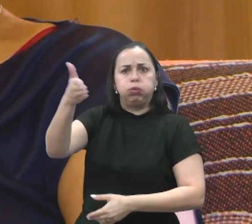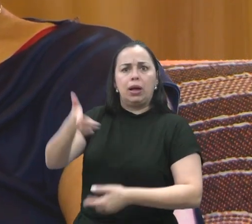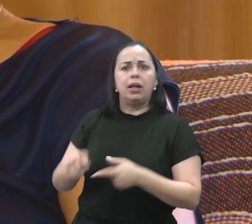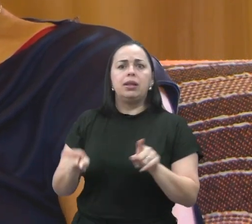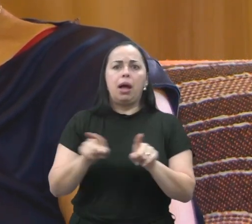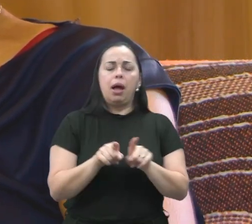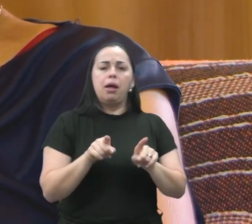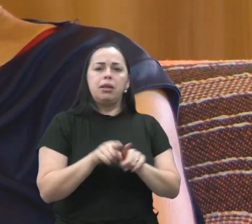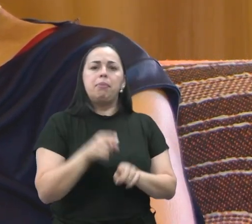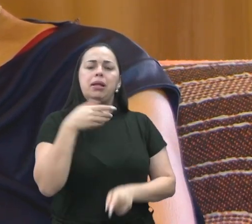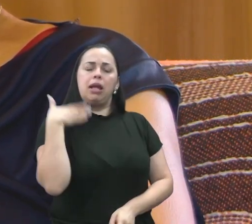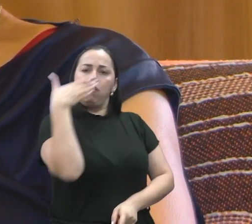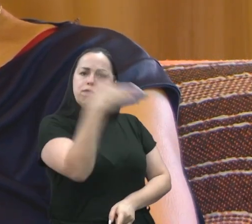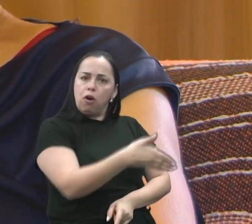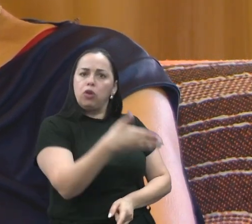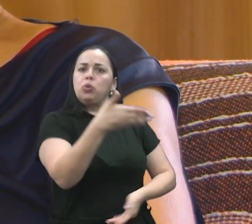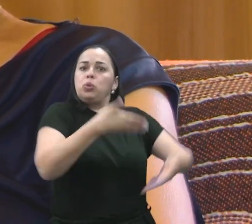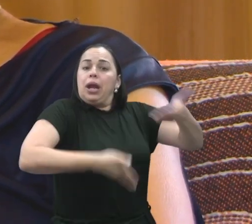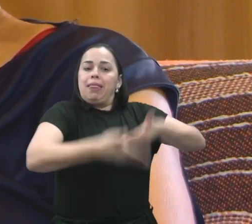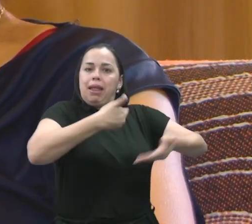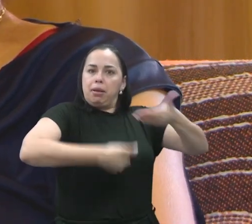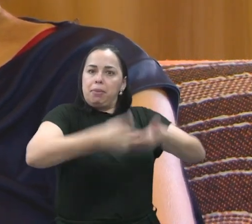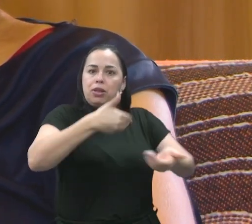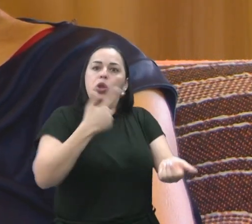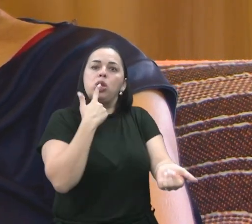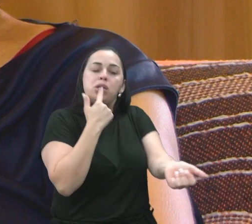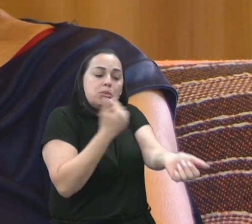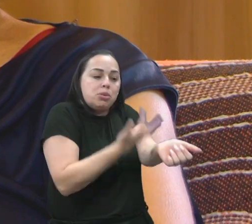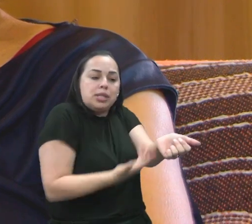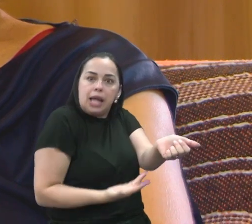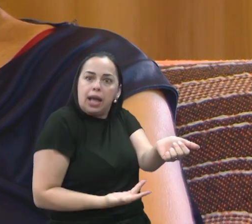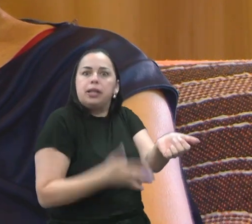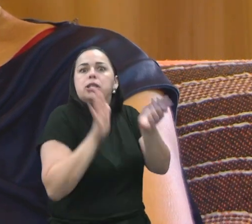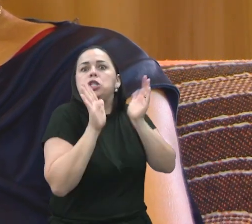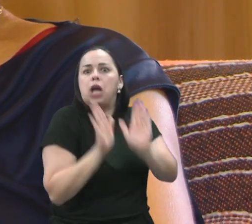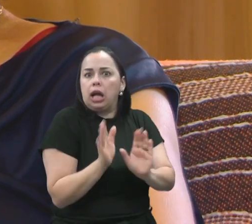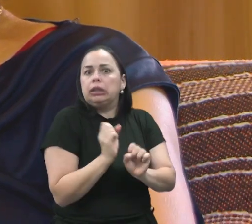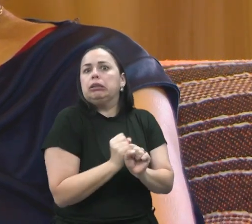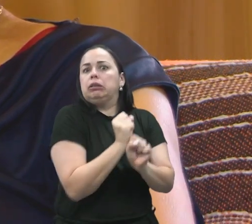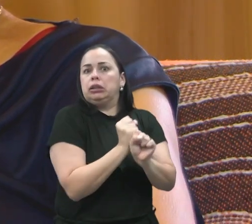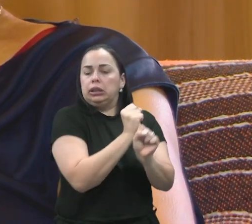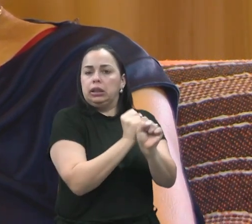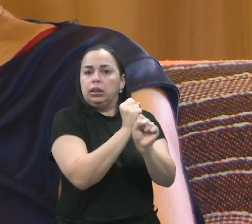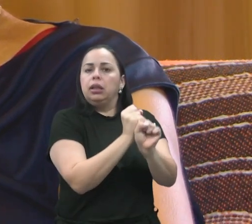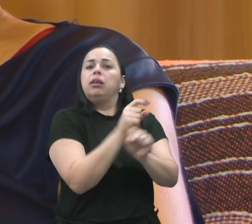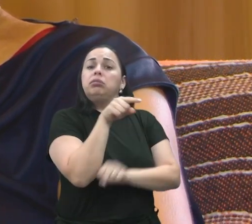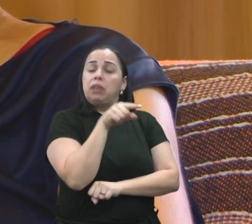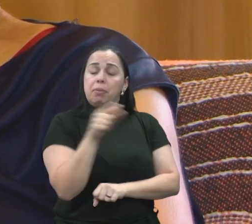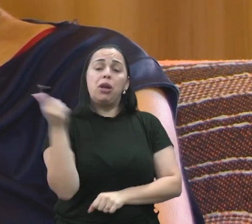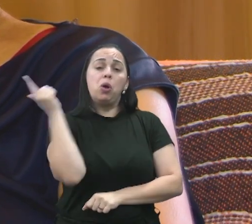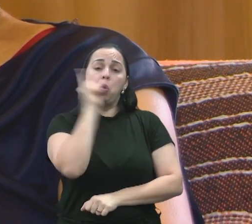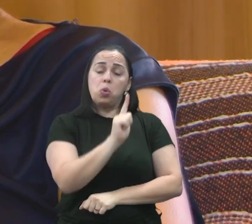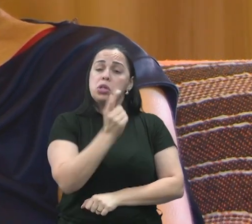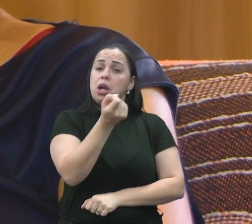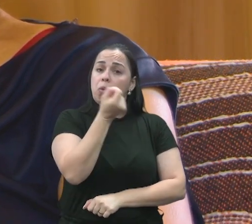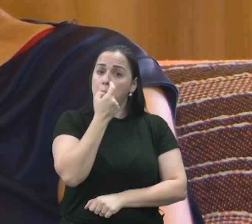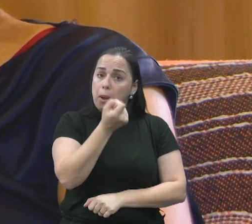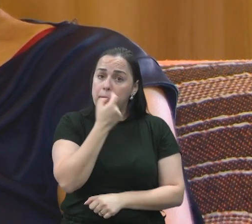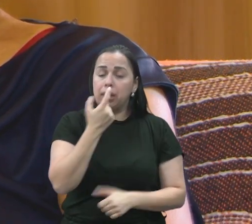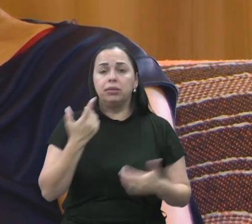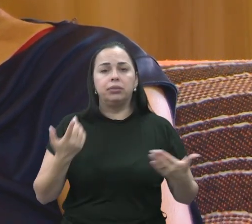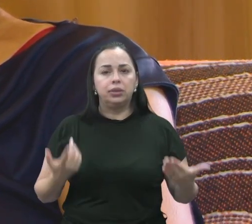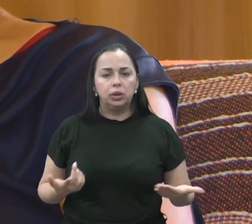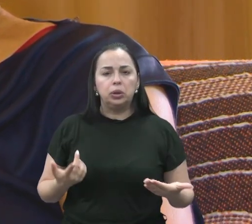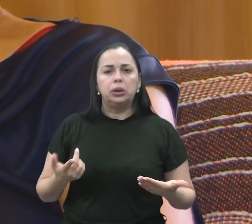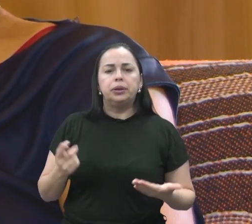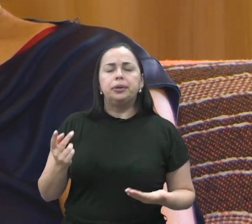lá. Faço um tratamento também das praquetas, né? Isso eu já fazia há muito tempo. Aí já fazia, então os remédios vêm tudo lá do Pio